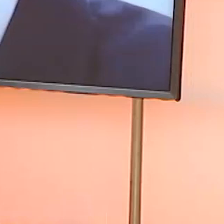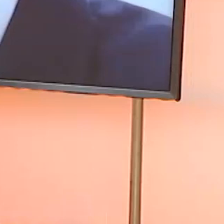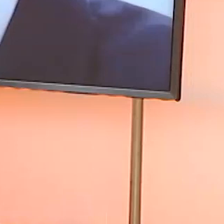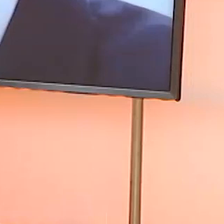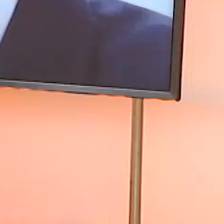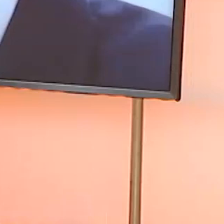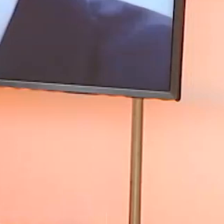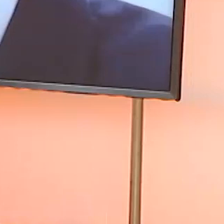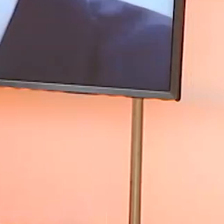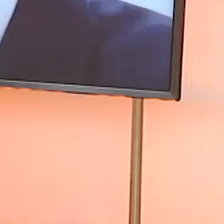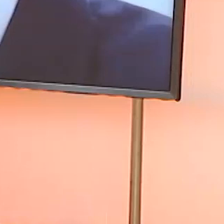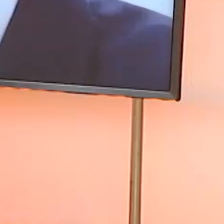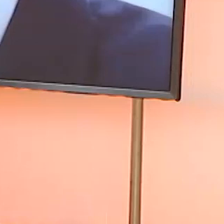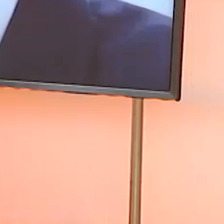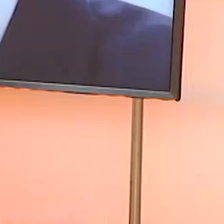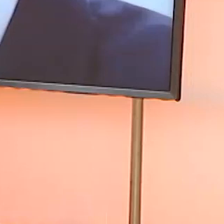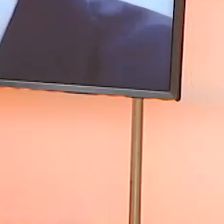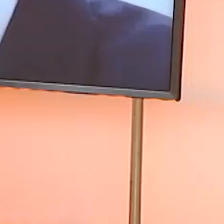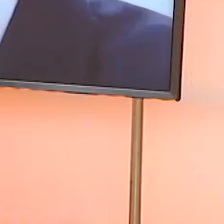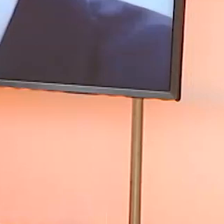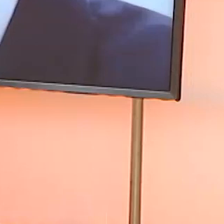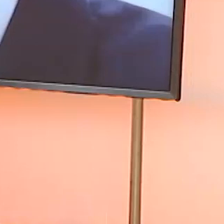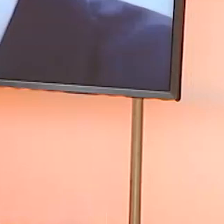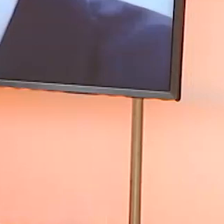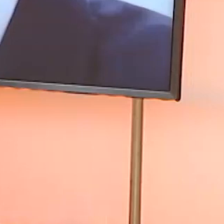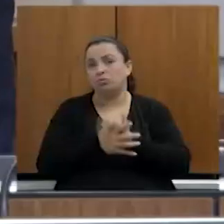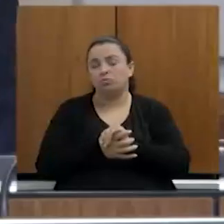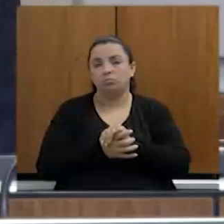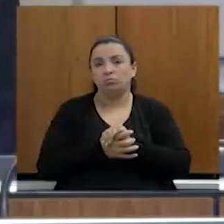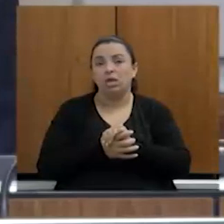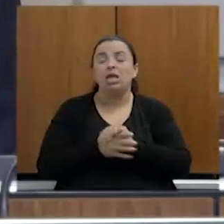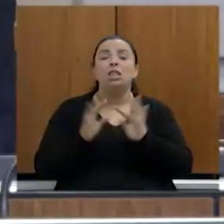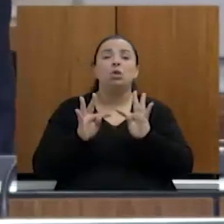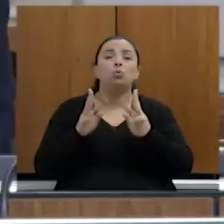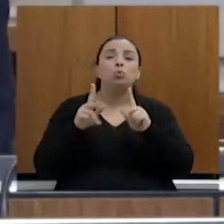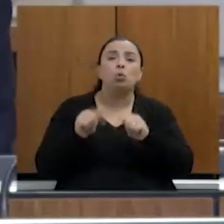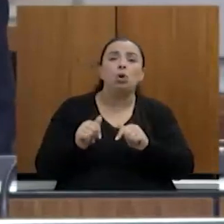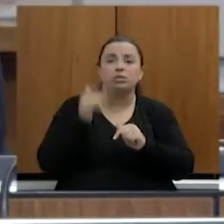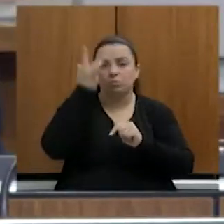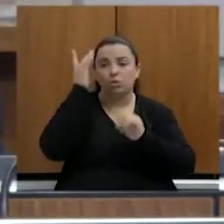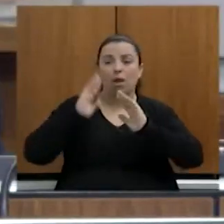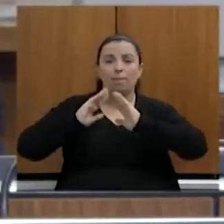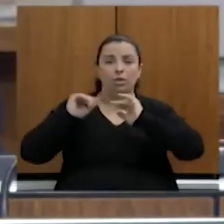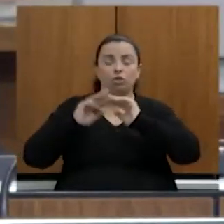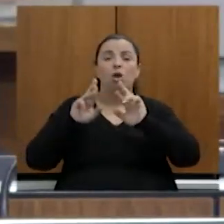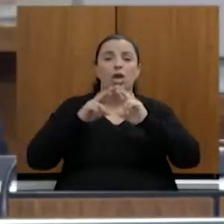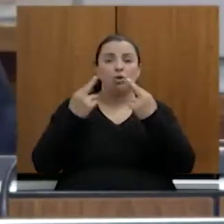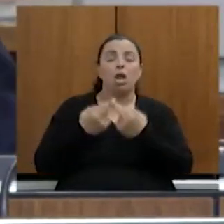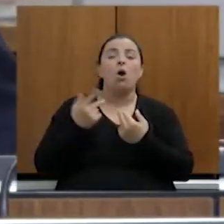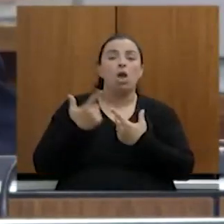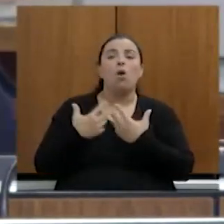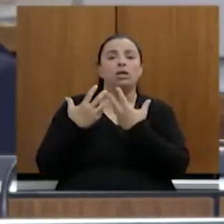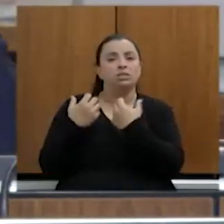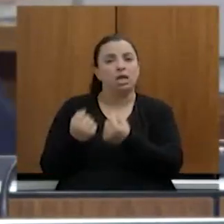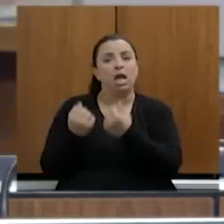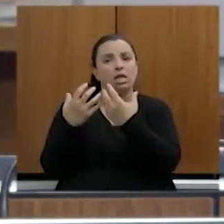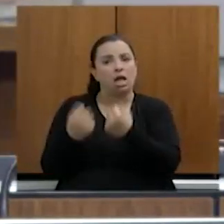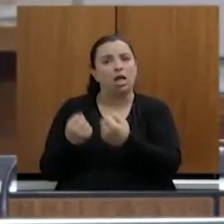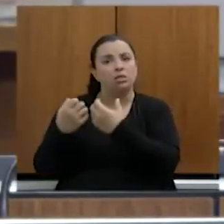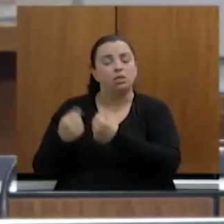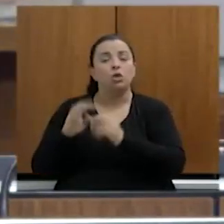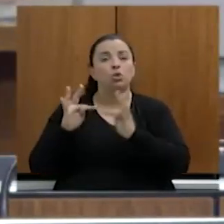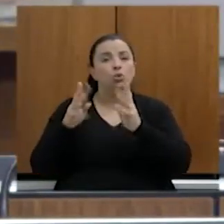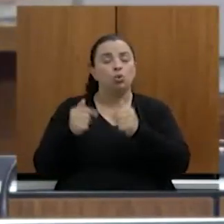problema na hora de indenizar as famílias desapropriadas seu recentemente inclusive estive no bairro não sei disso